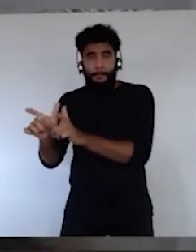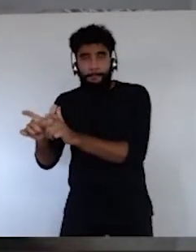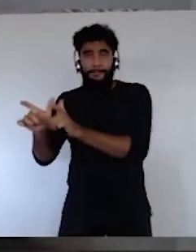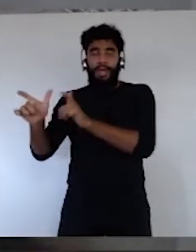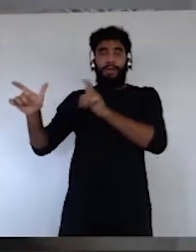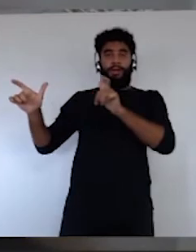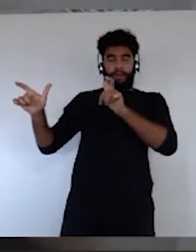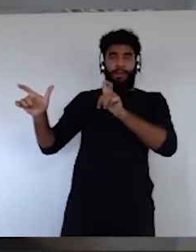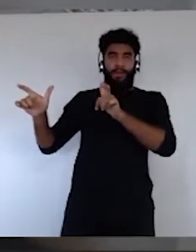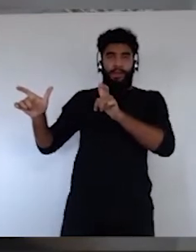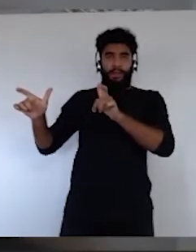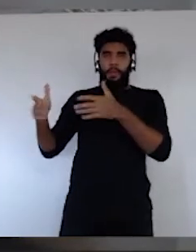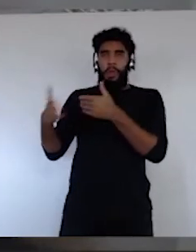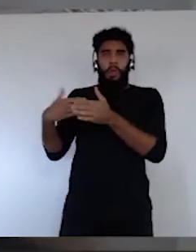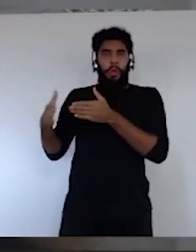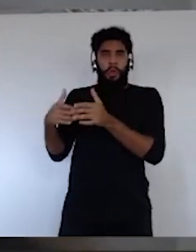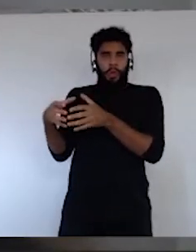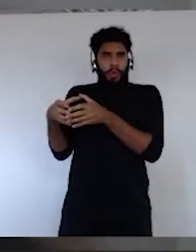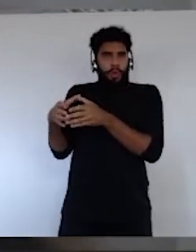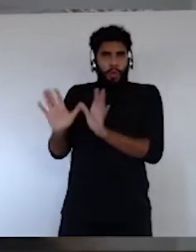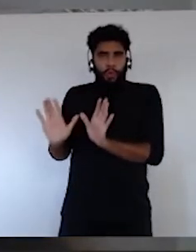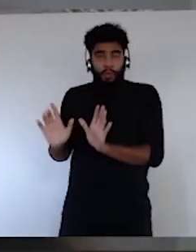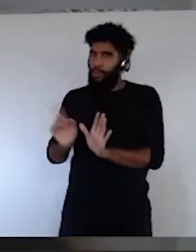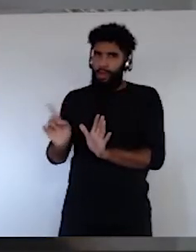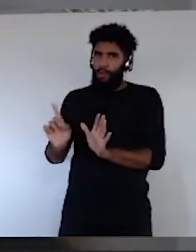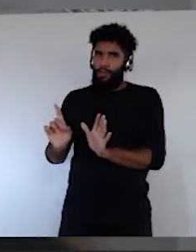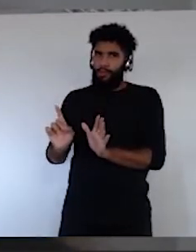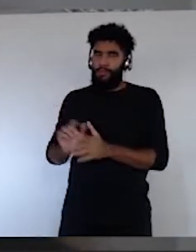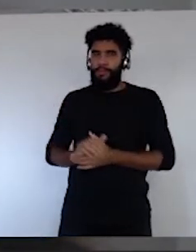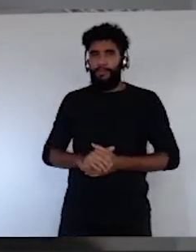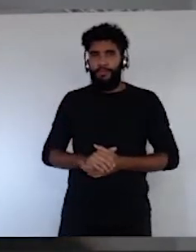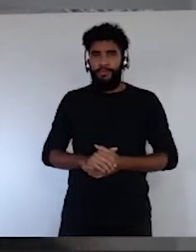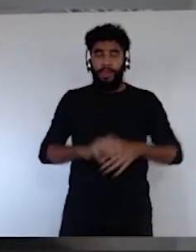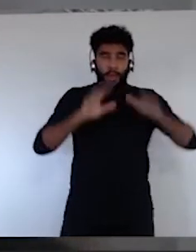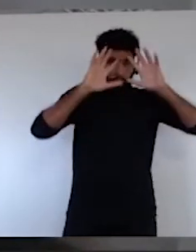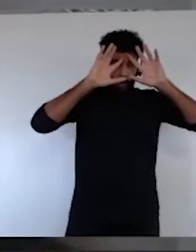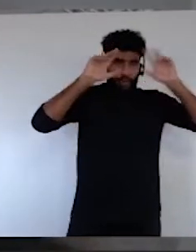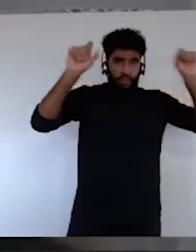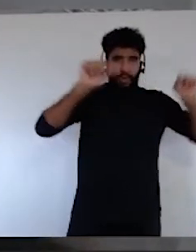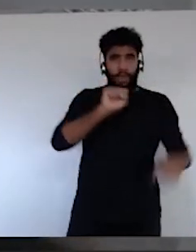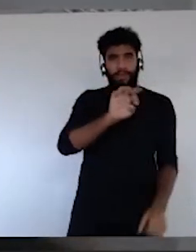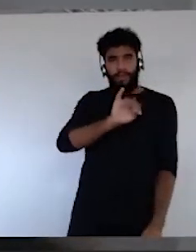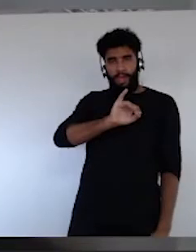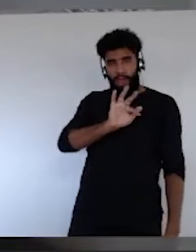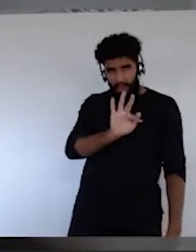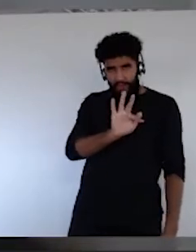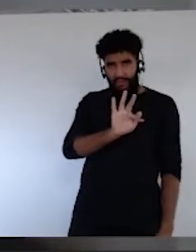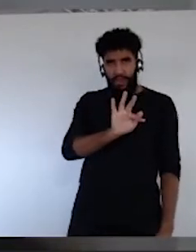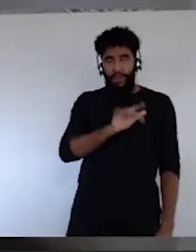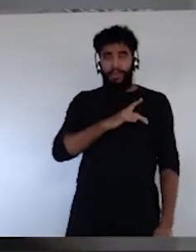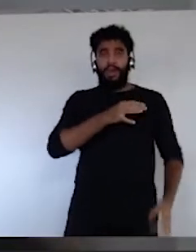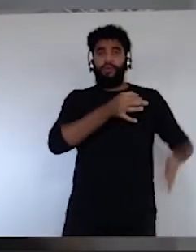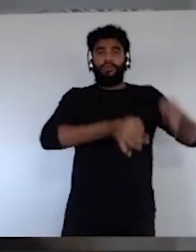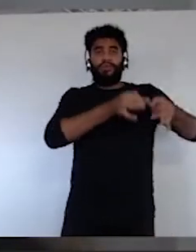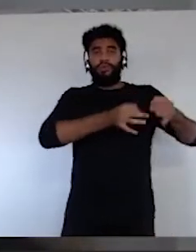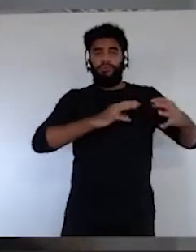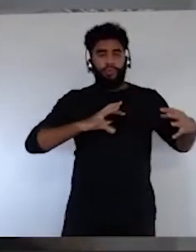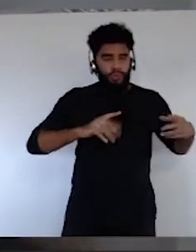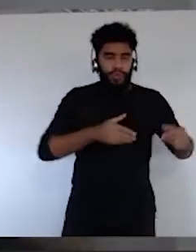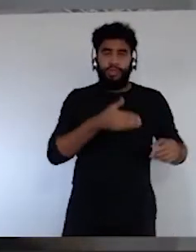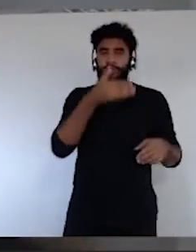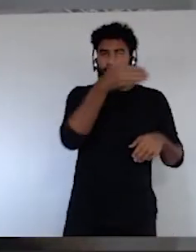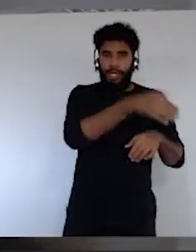eu vejo que que eles não pode permanecer do jeito que está, tem que haver,